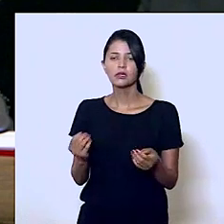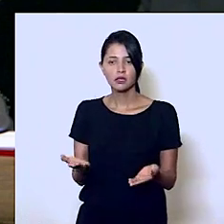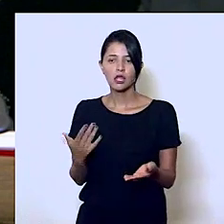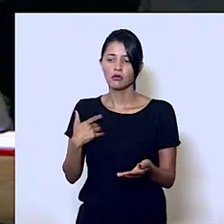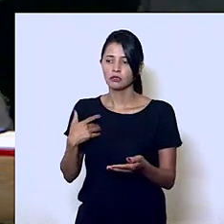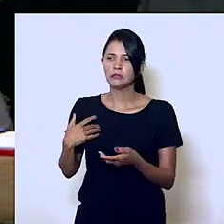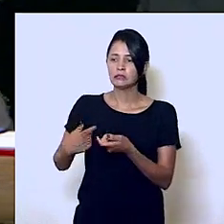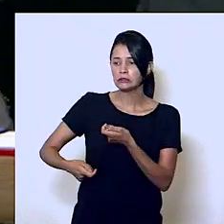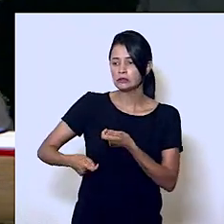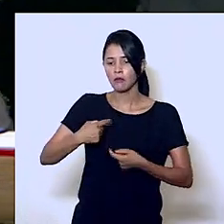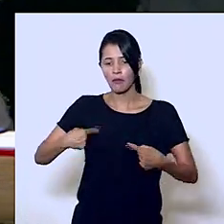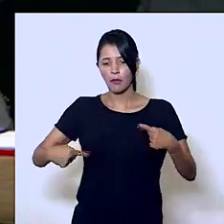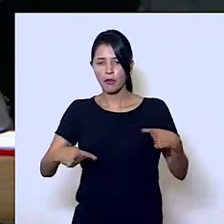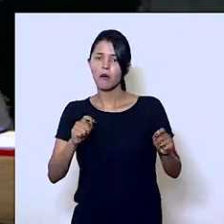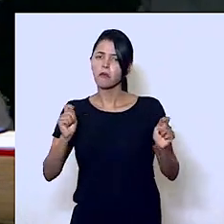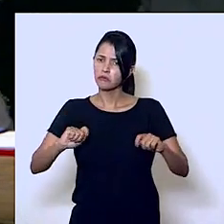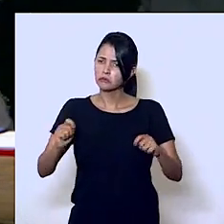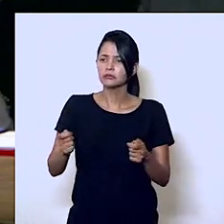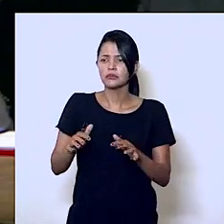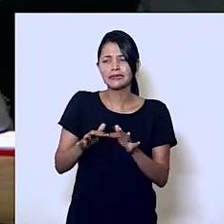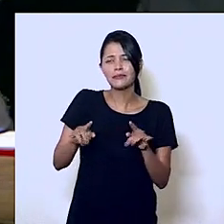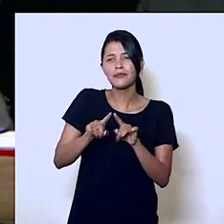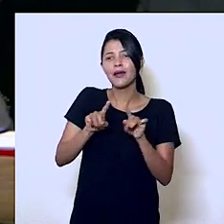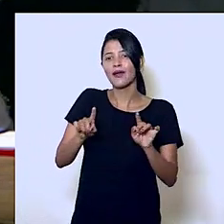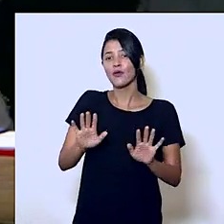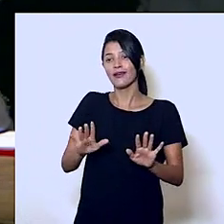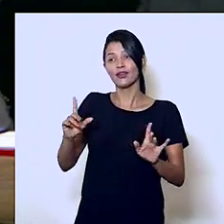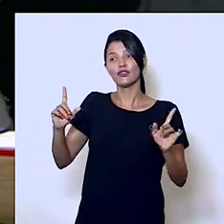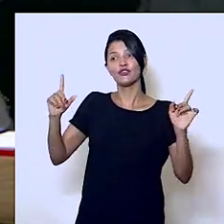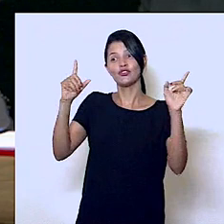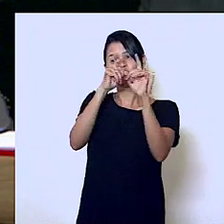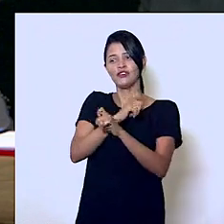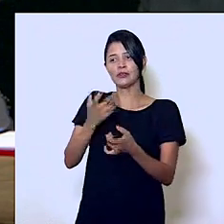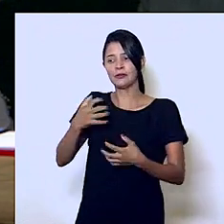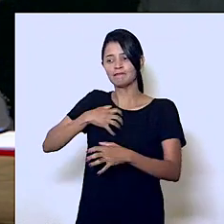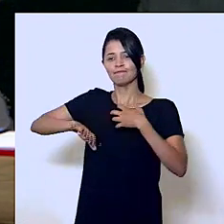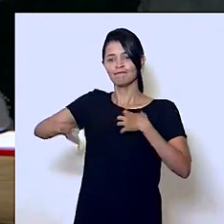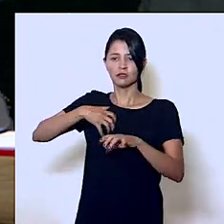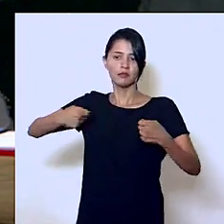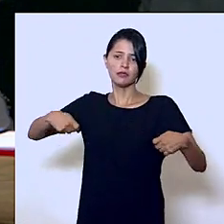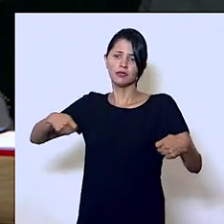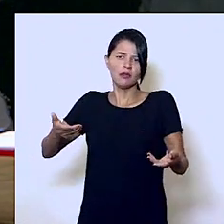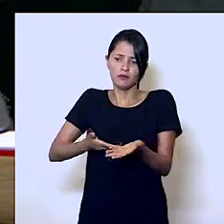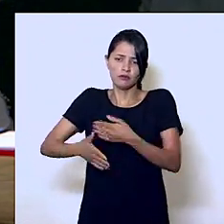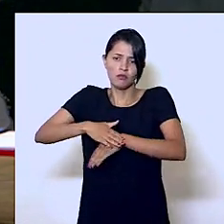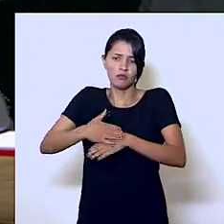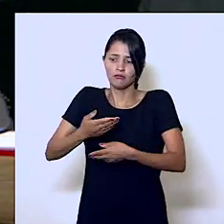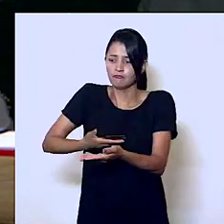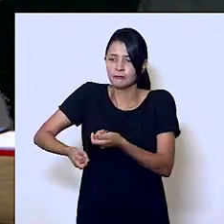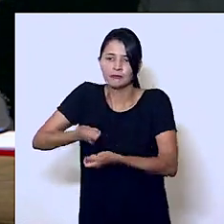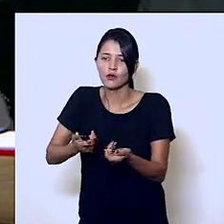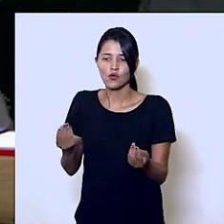podia ser simples. O que não era simples é a criação de empatia, que é necessária em qualquer processo negociador. Como é que eu crio empatia com alguém que passa a